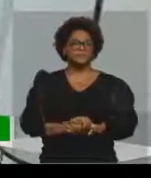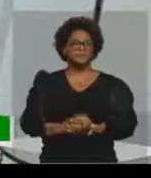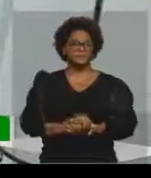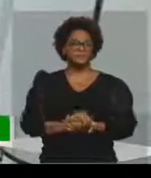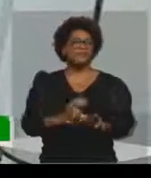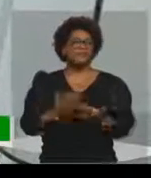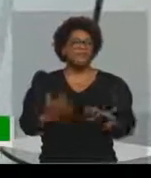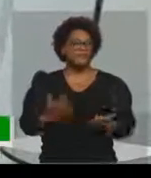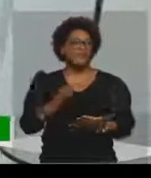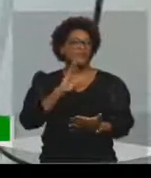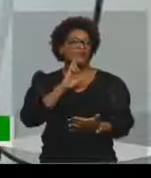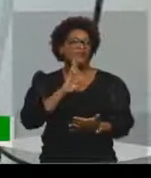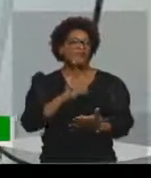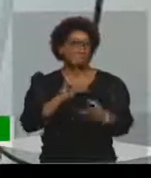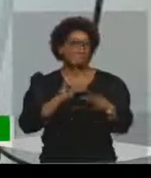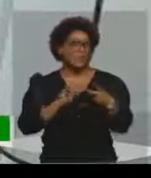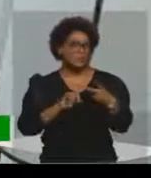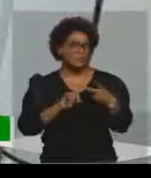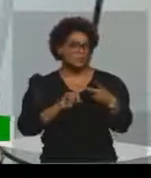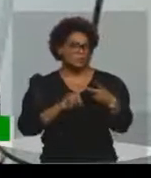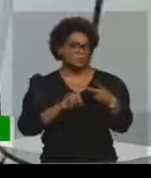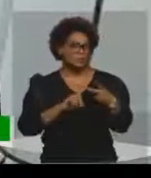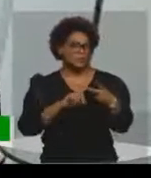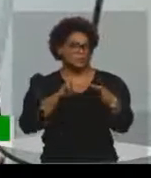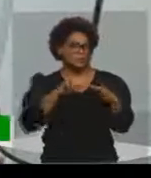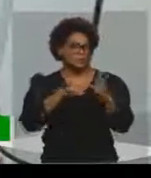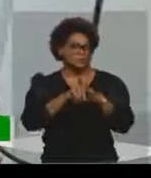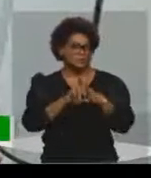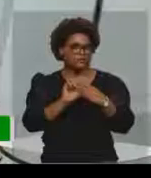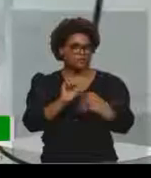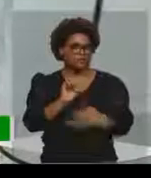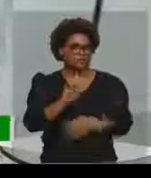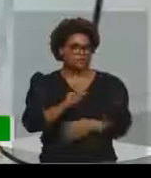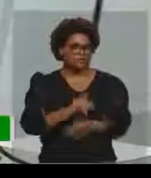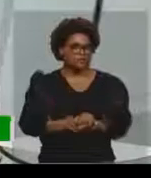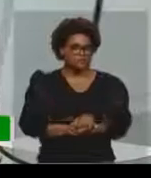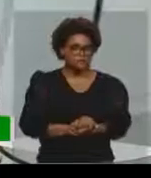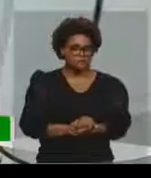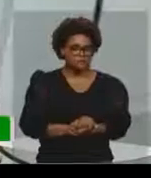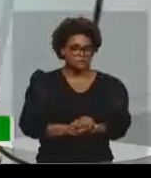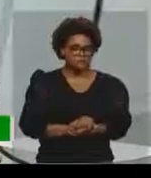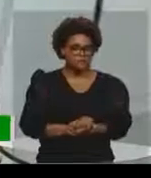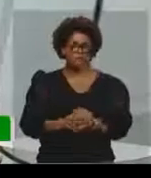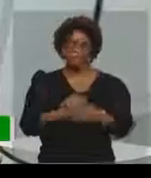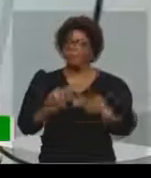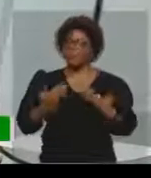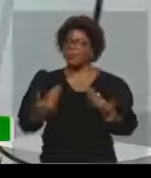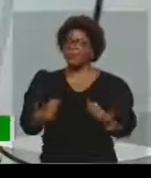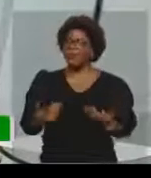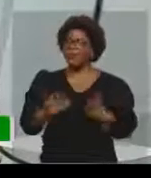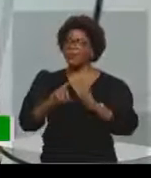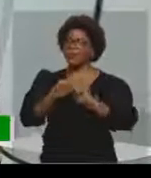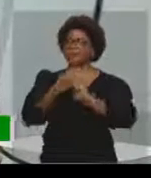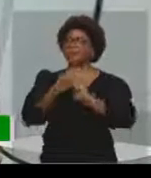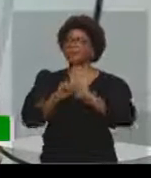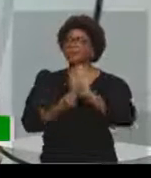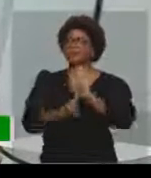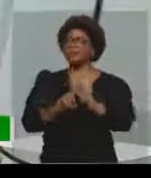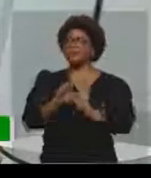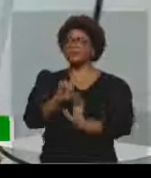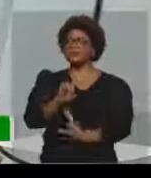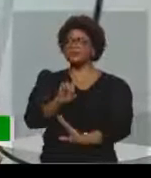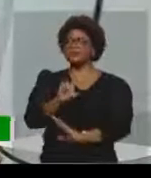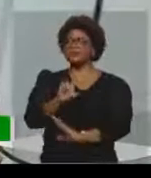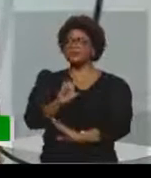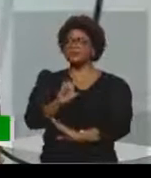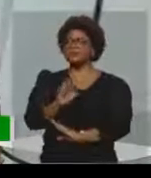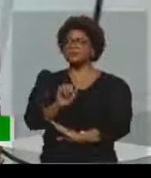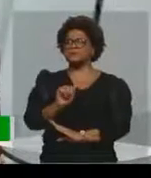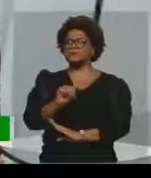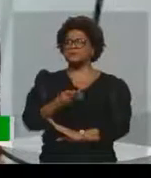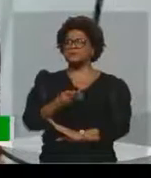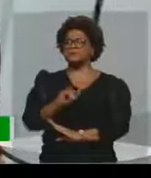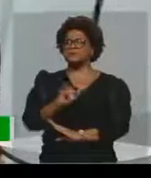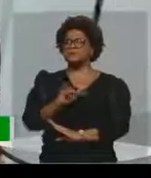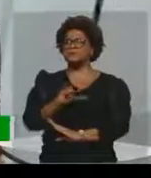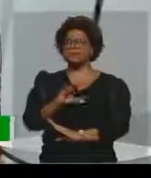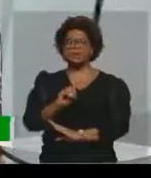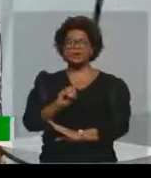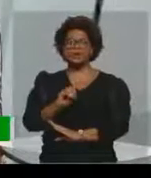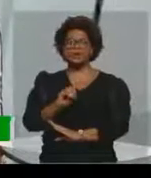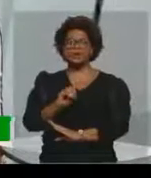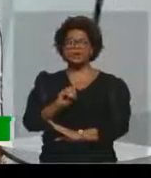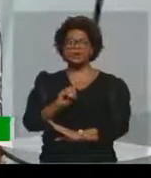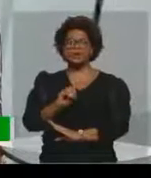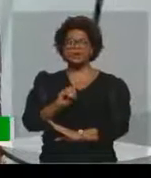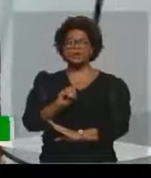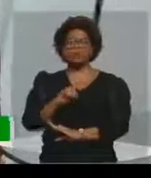gênero dramático, né, ele é abrangente quando a gente fala em gênero dramático. Aí a gente tem as subdivisões ali,